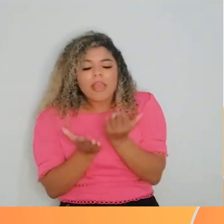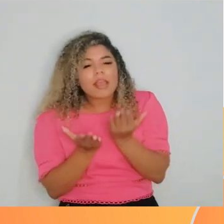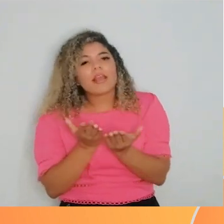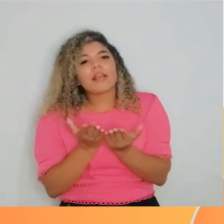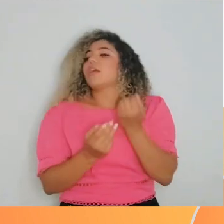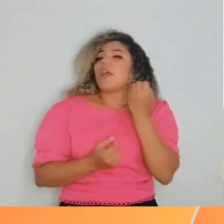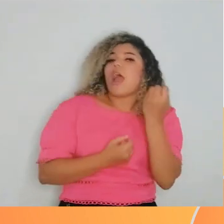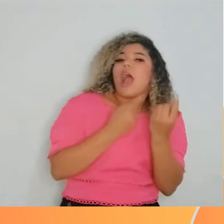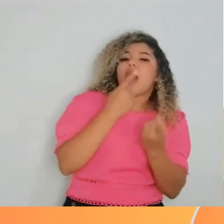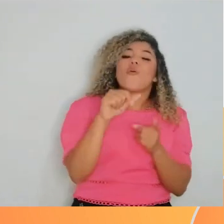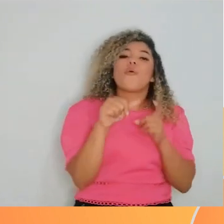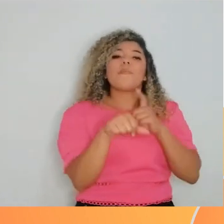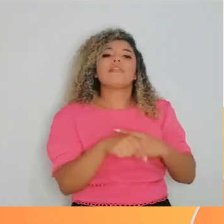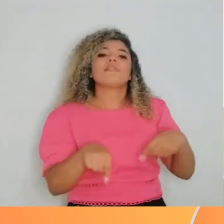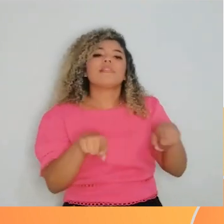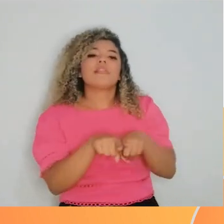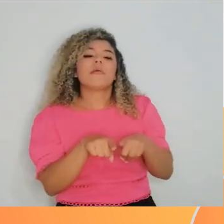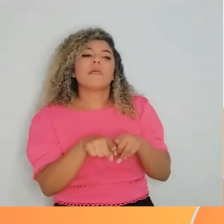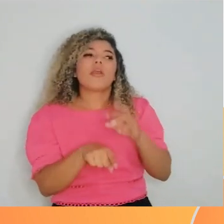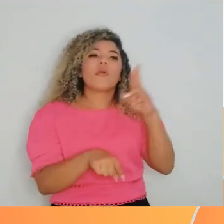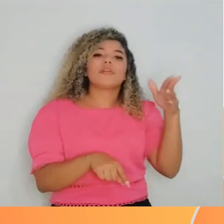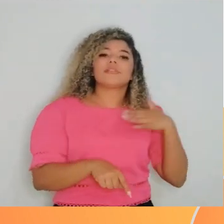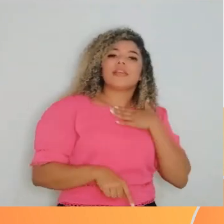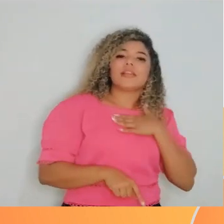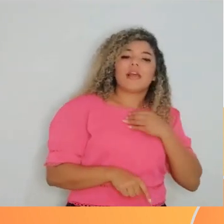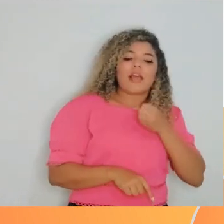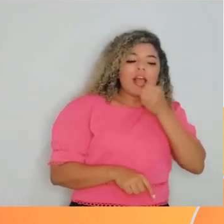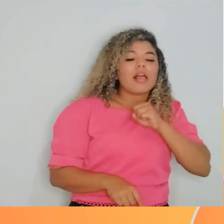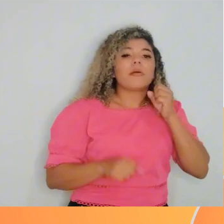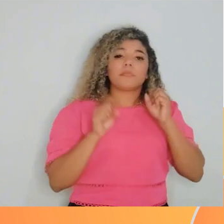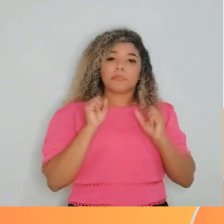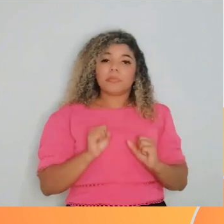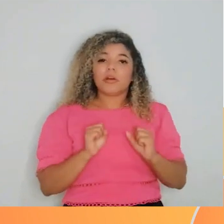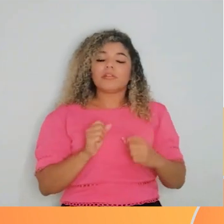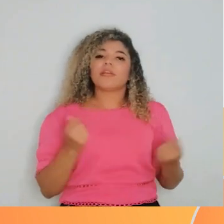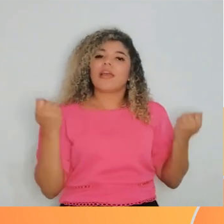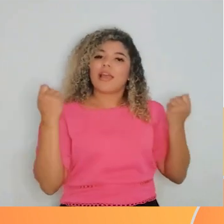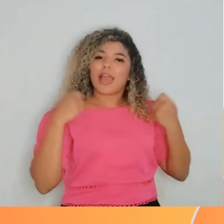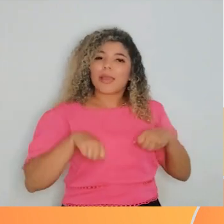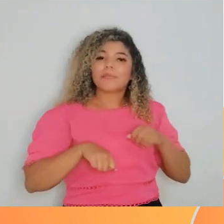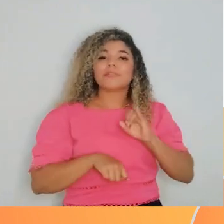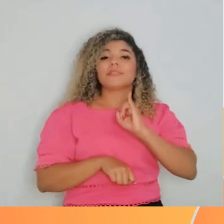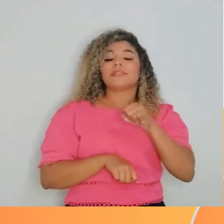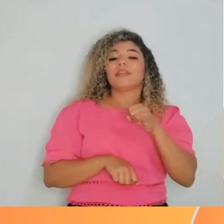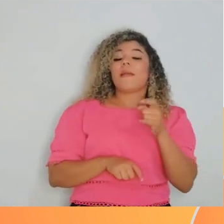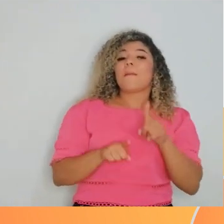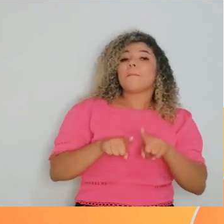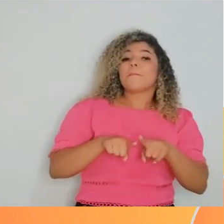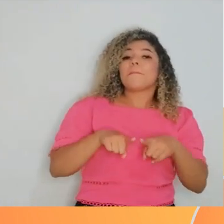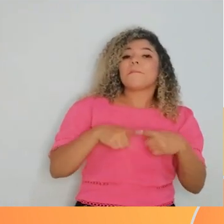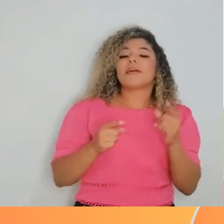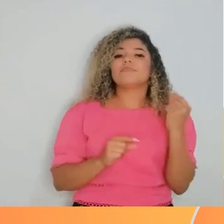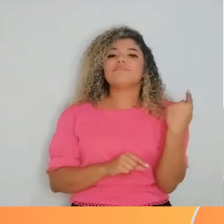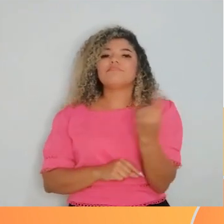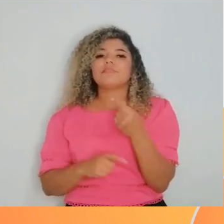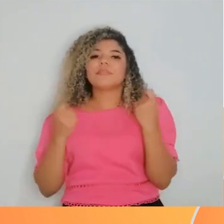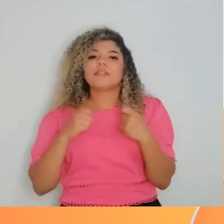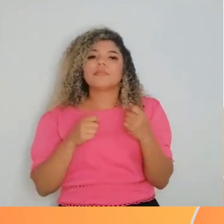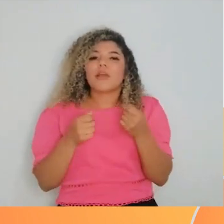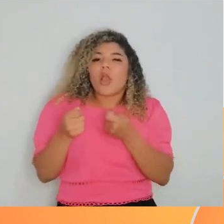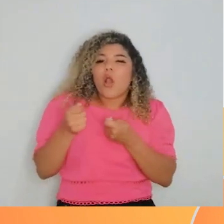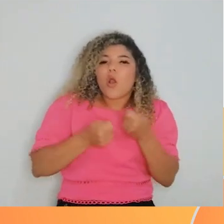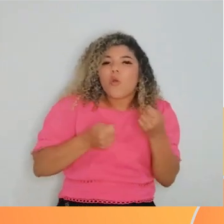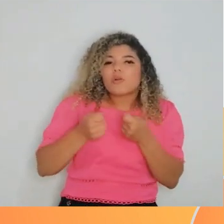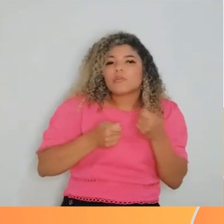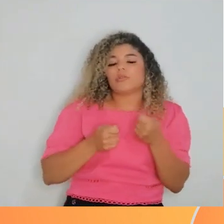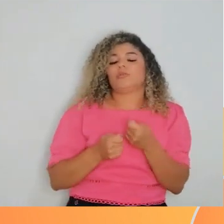equilibrada e em algum momento também comer o que eu gosto, tomar um sorvete? Isso é possível, desde que seja feito um